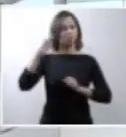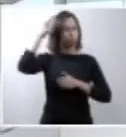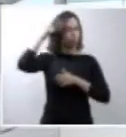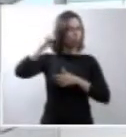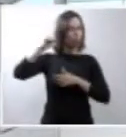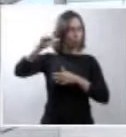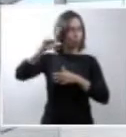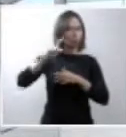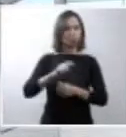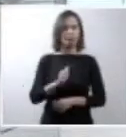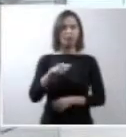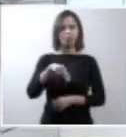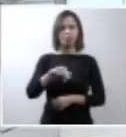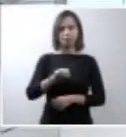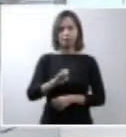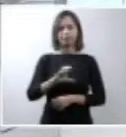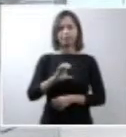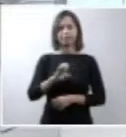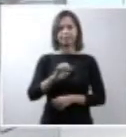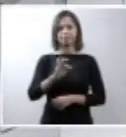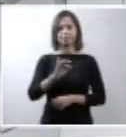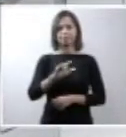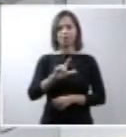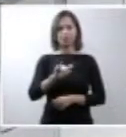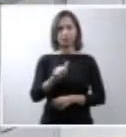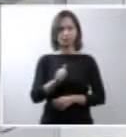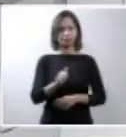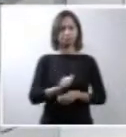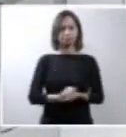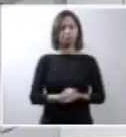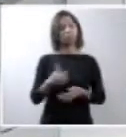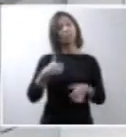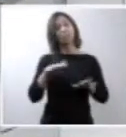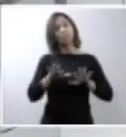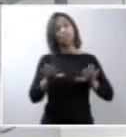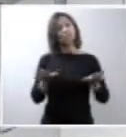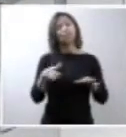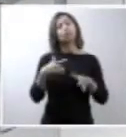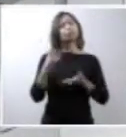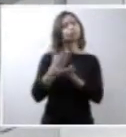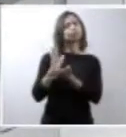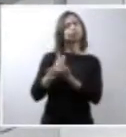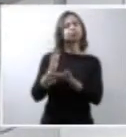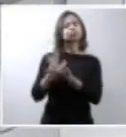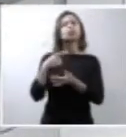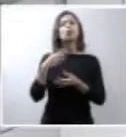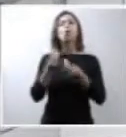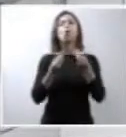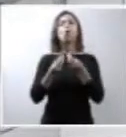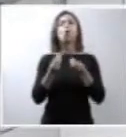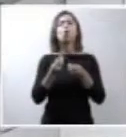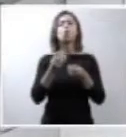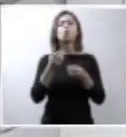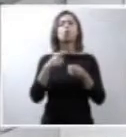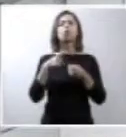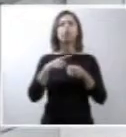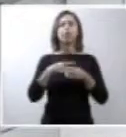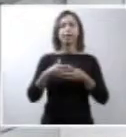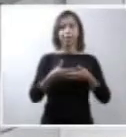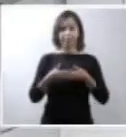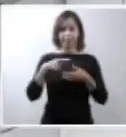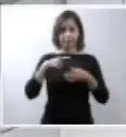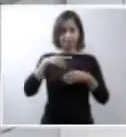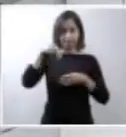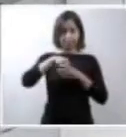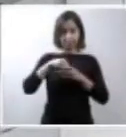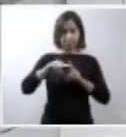a seguir, independente dessa malformação, o